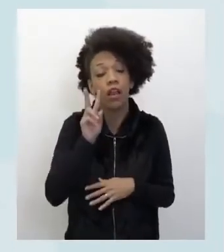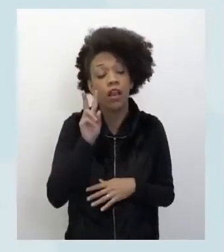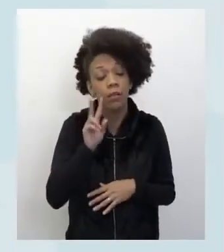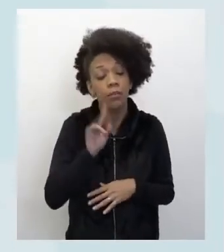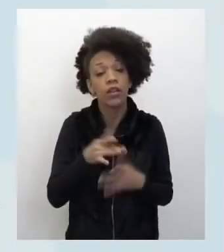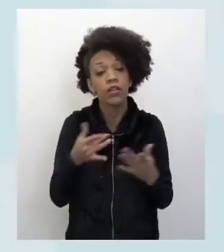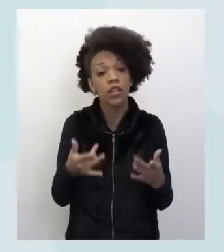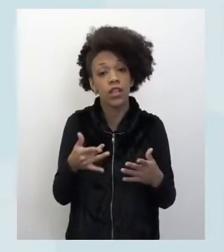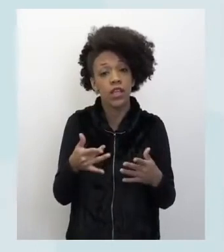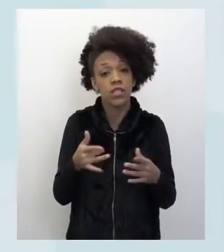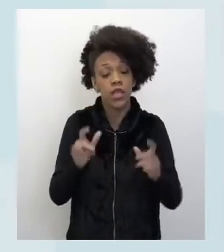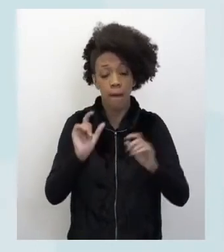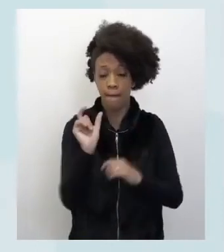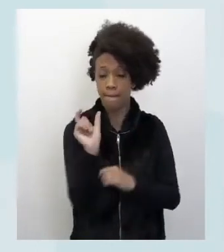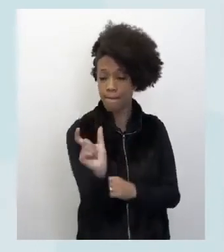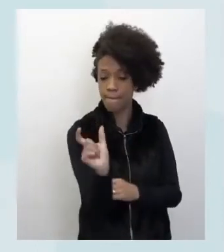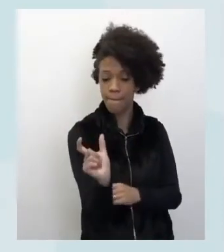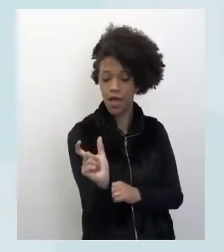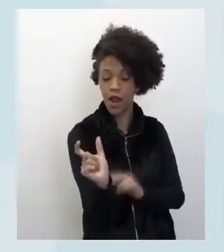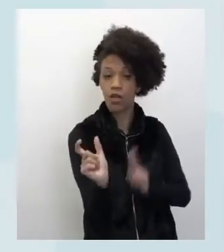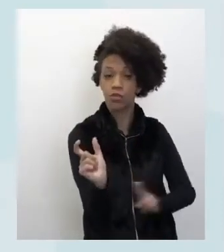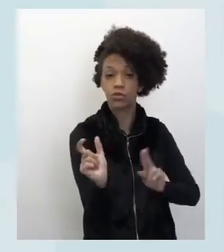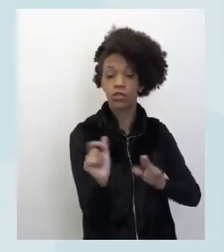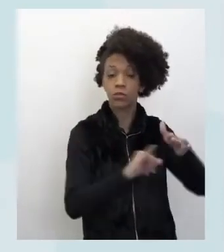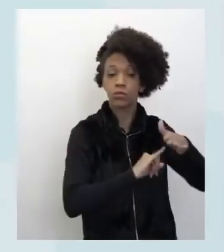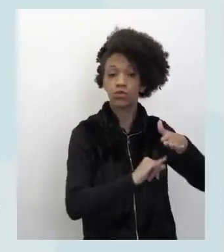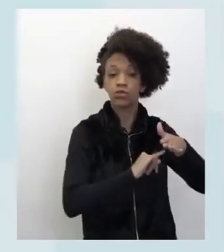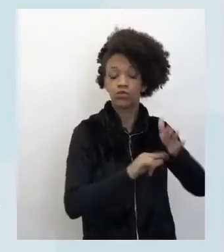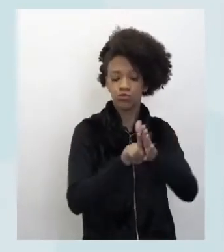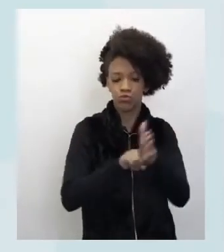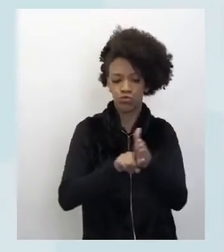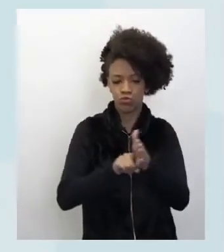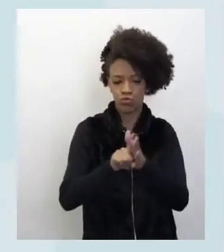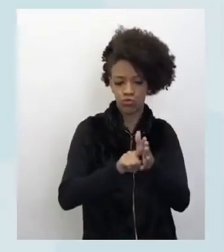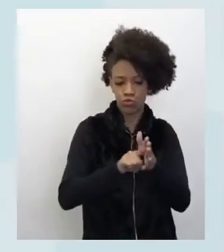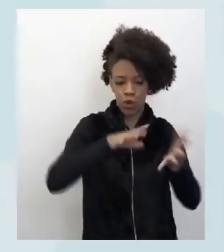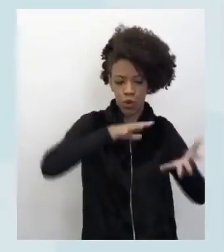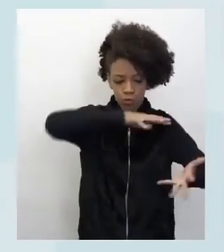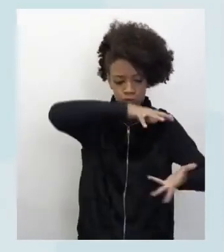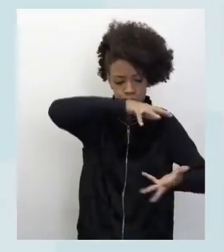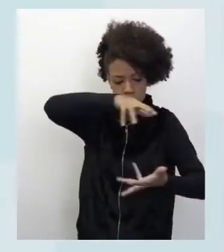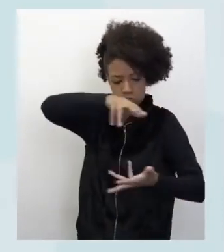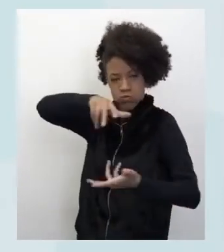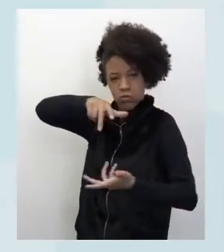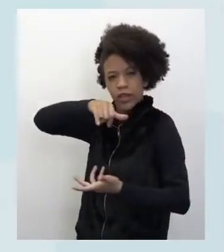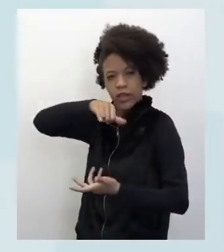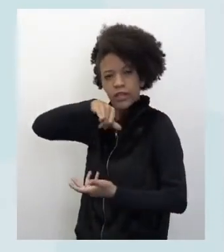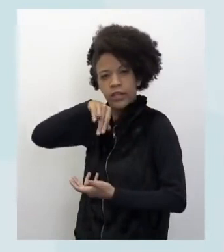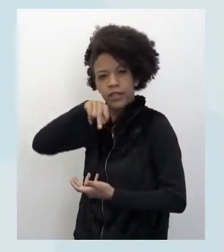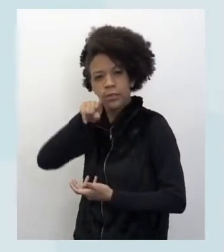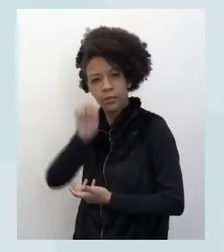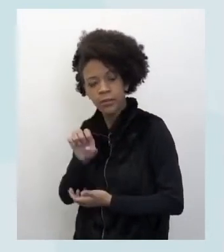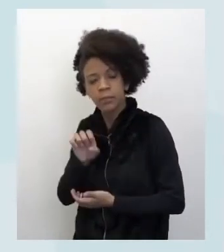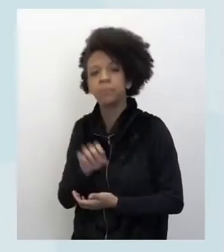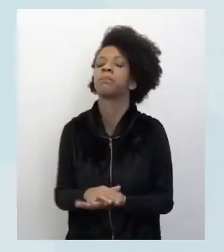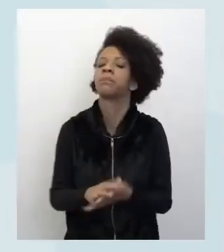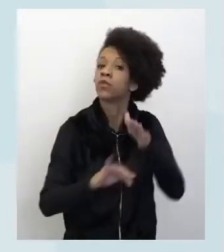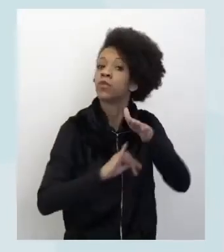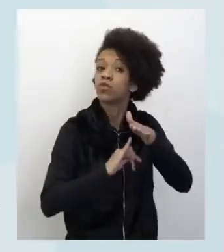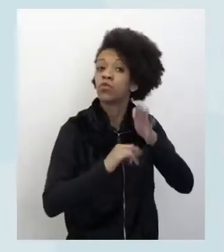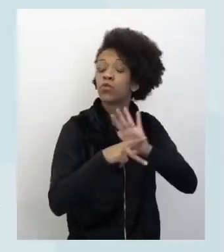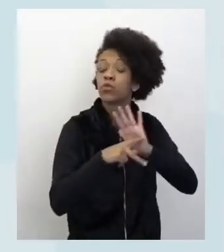uma definição utilizada pelo Instituto Nacional de Pesquisas Espaciais, o INPE, né? E ele diz o seguinte, que o sensoriamento